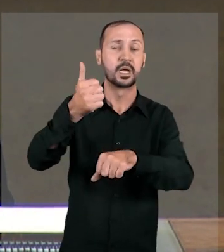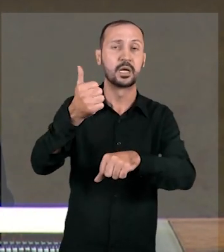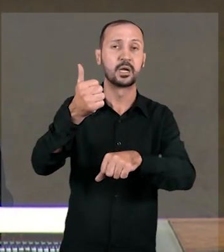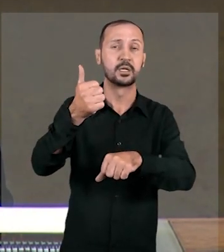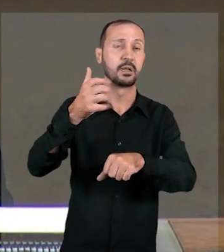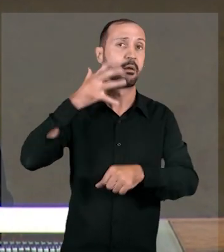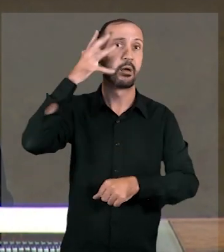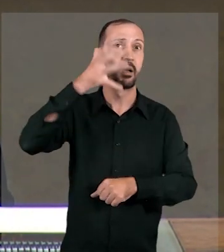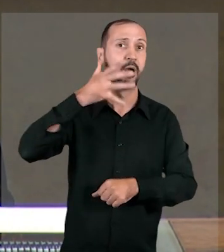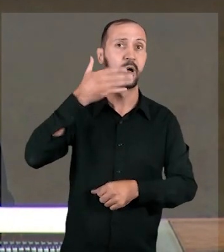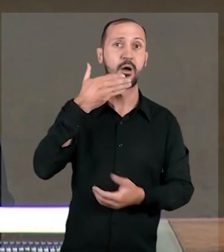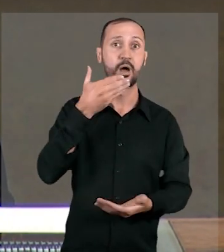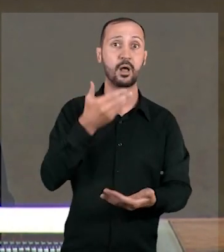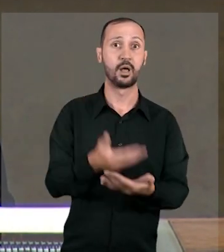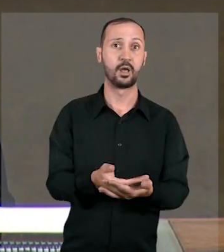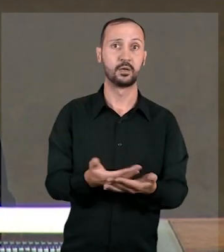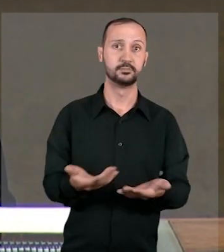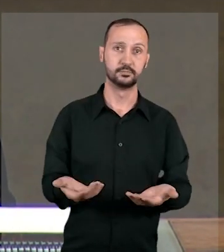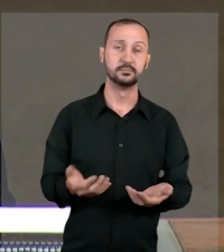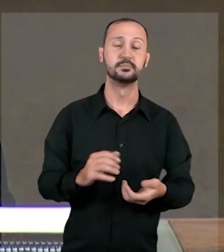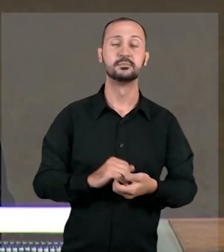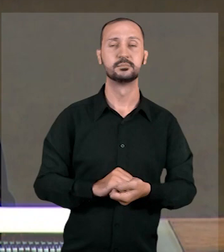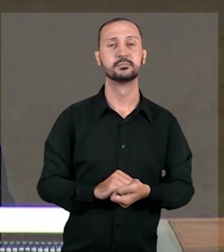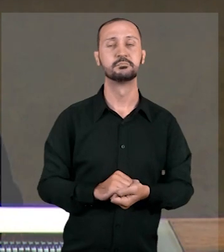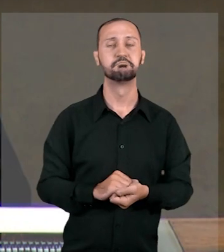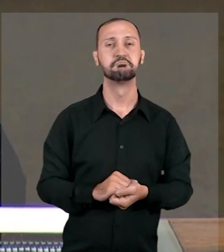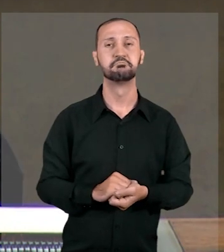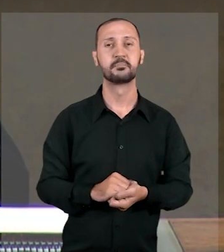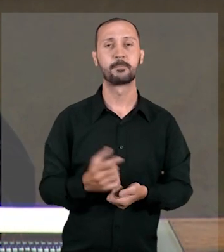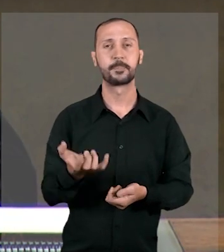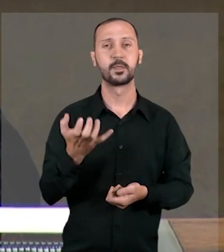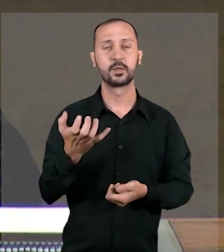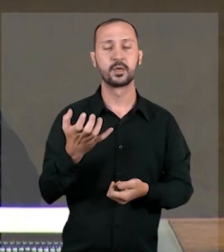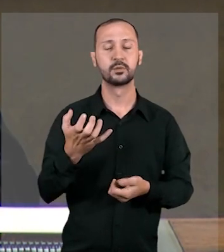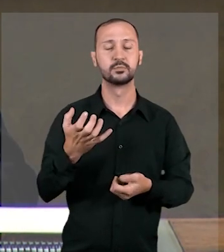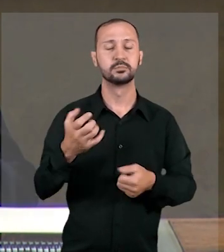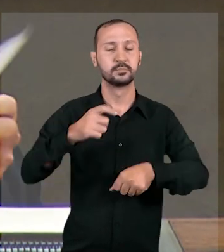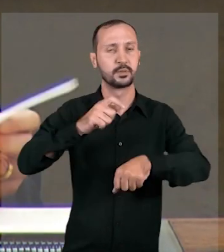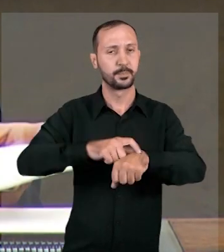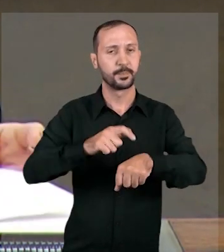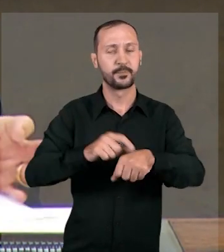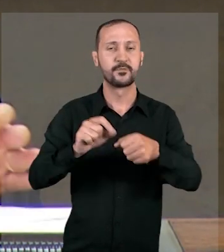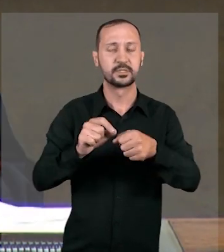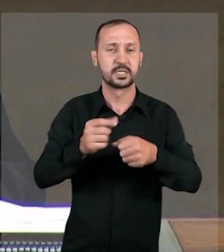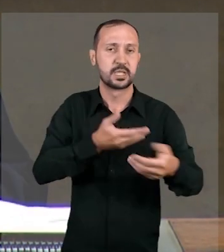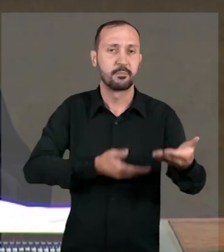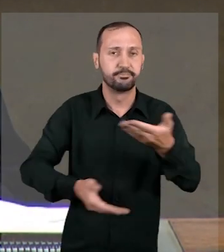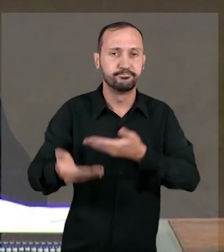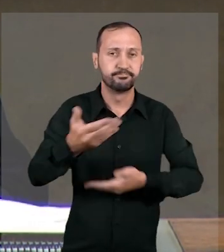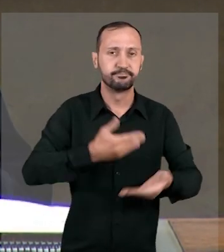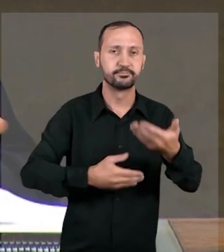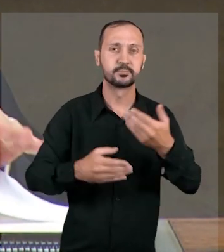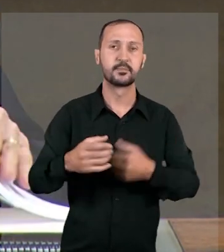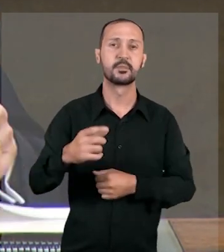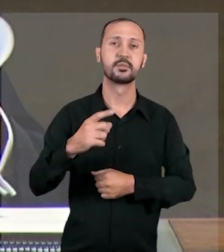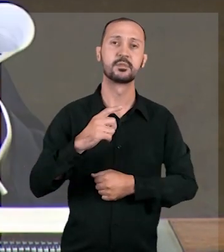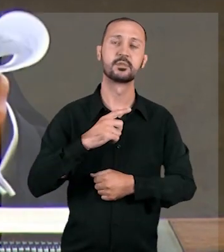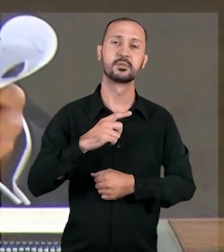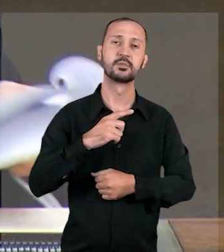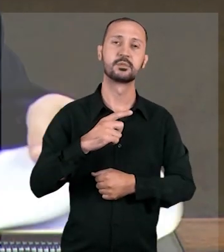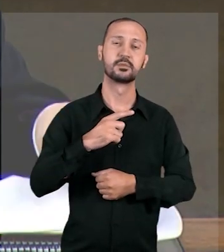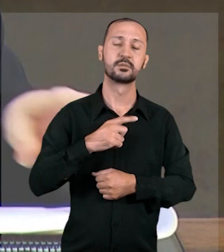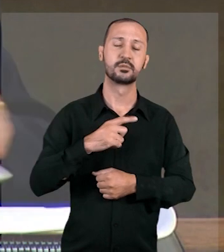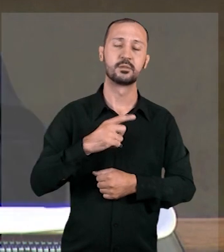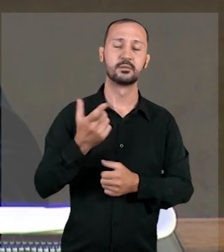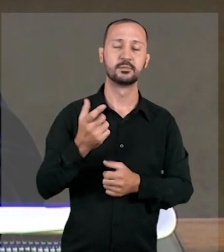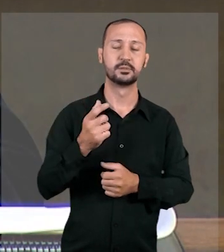qualidade que se realizaram aqui, e, portanto, é isso que eu gostaria de fazer, ter um